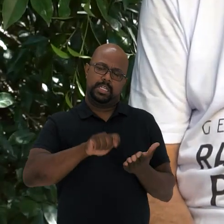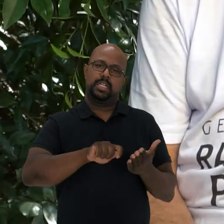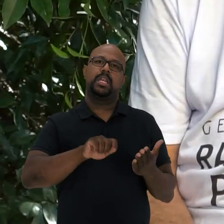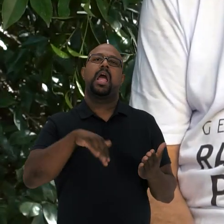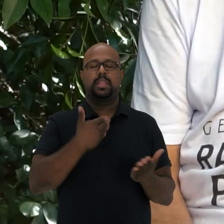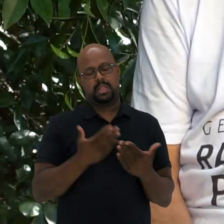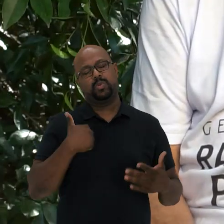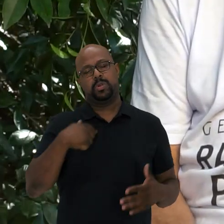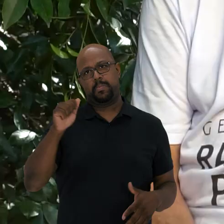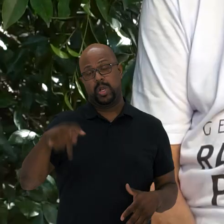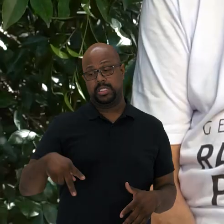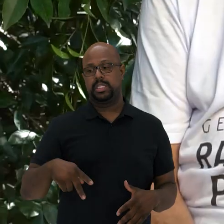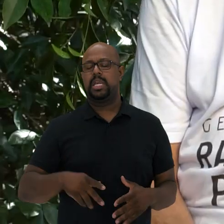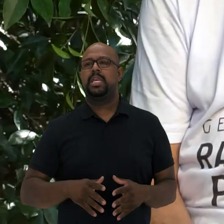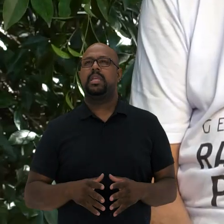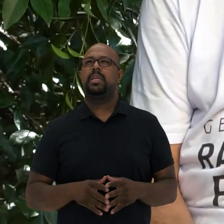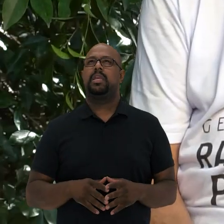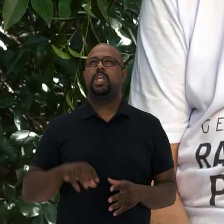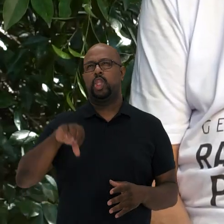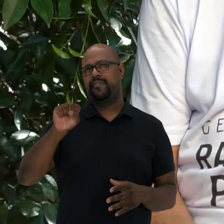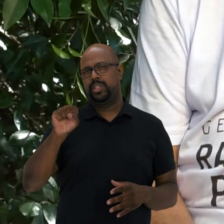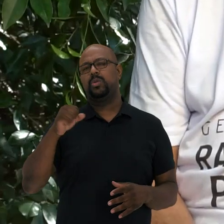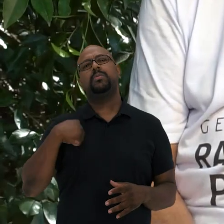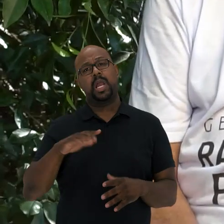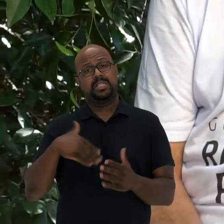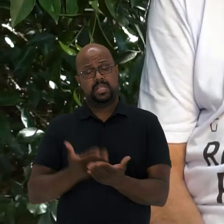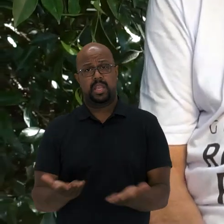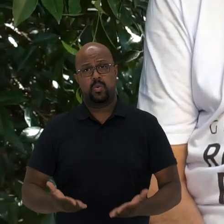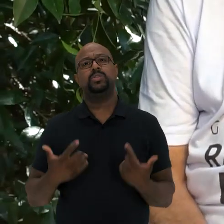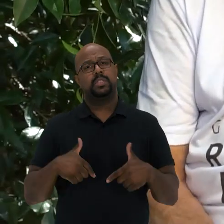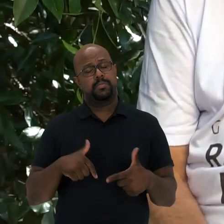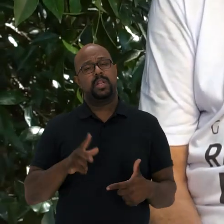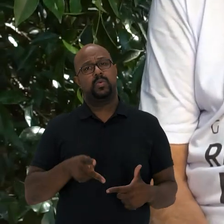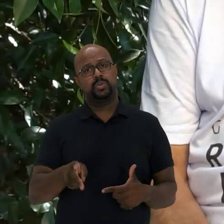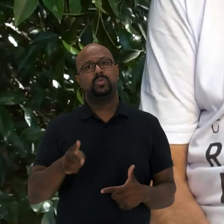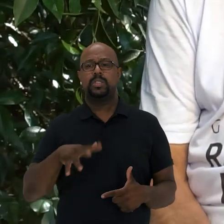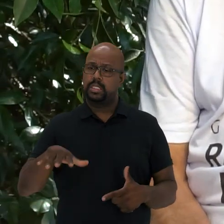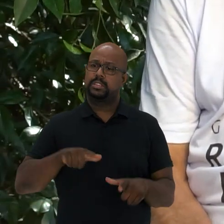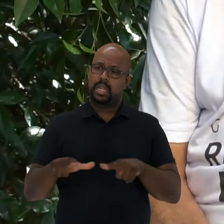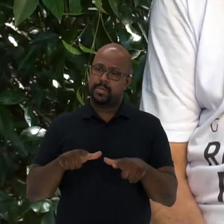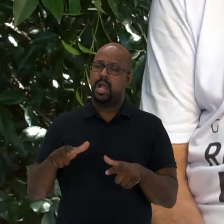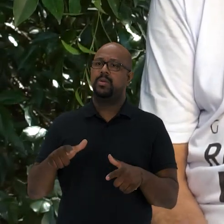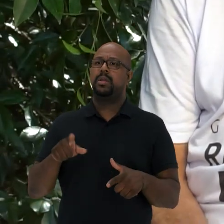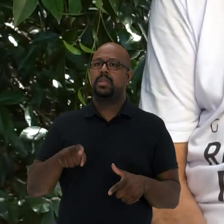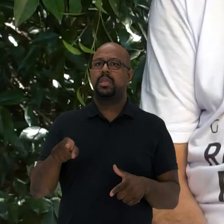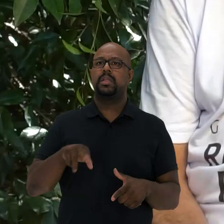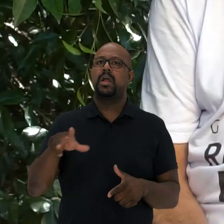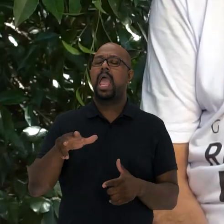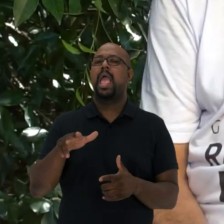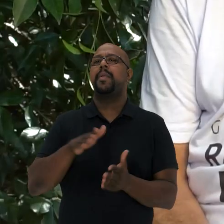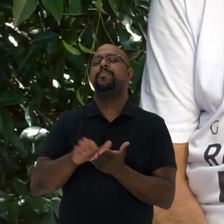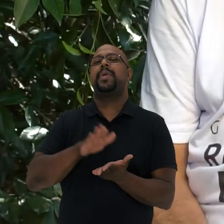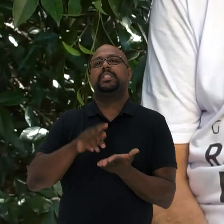E até hoje, depois, quando eu me aposentei, em 98, mas eu continuo até hoje trabalhando nesse trabalho como seja mesmo